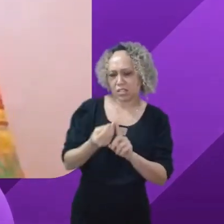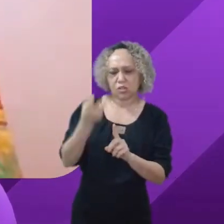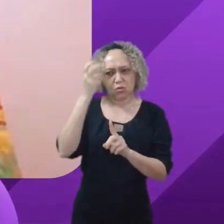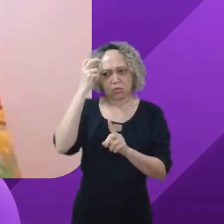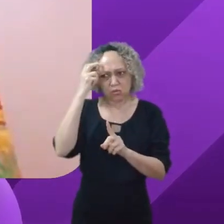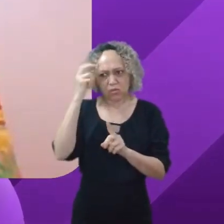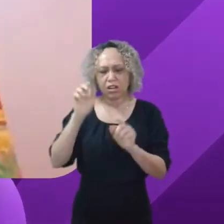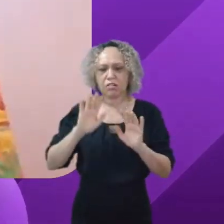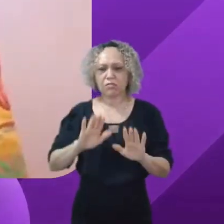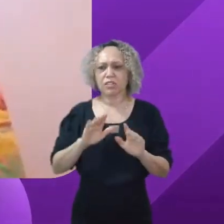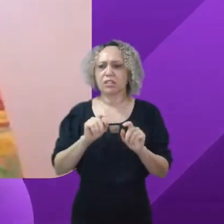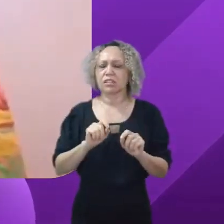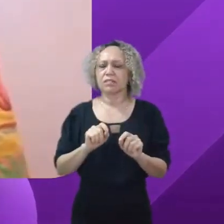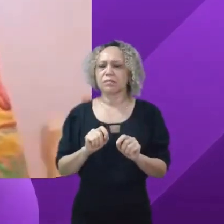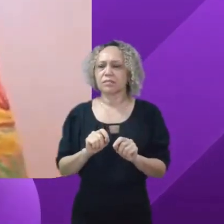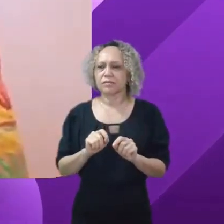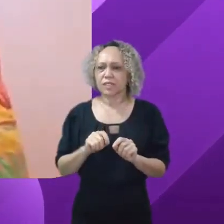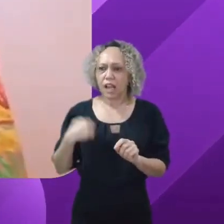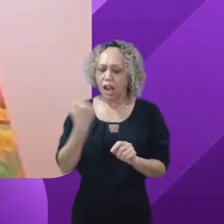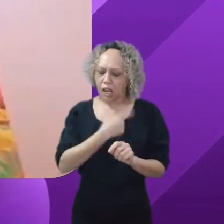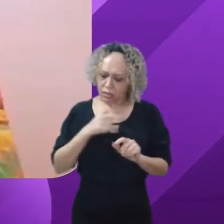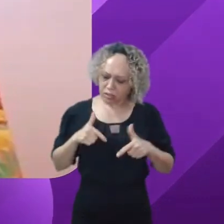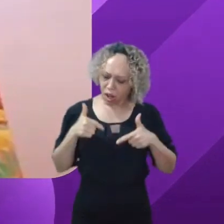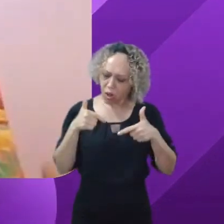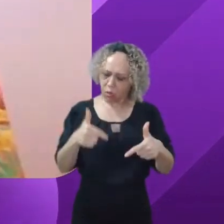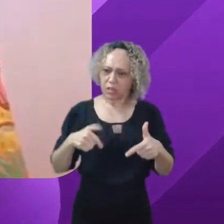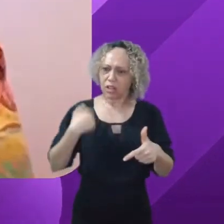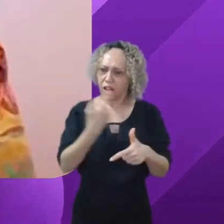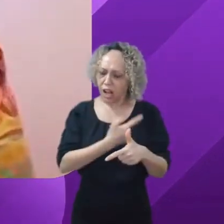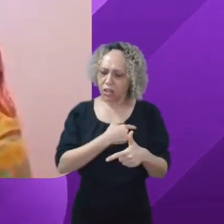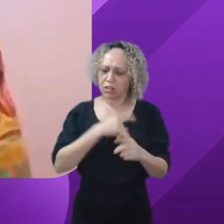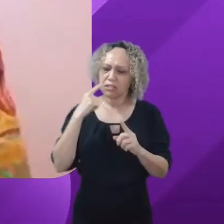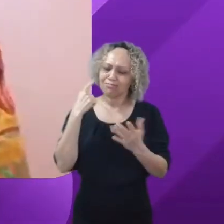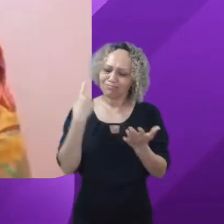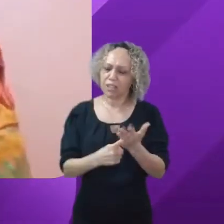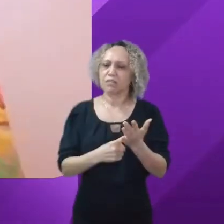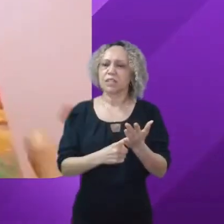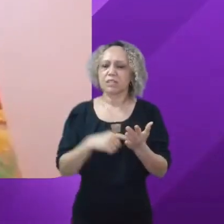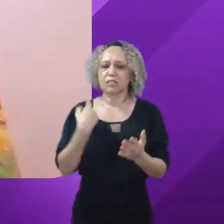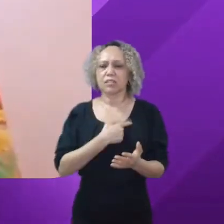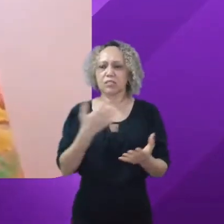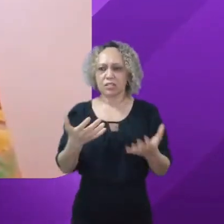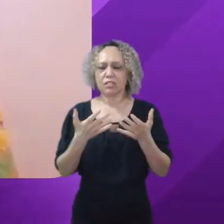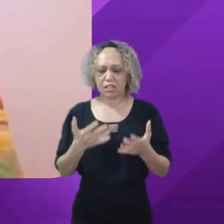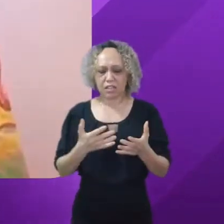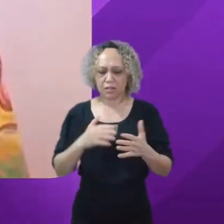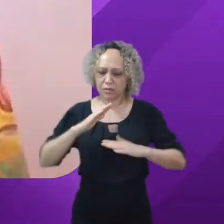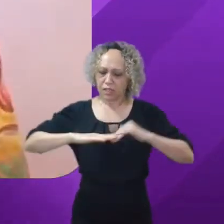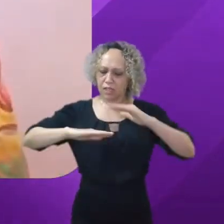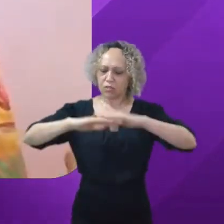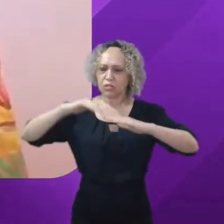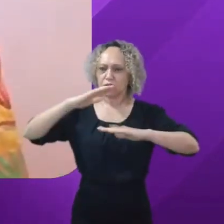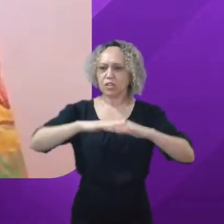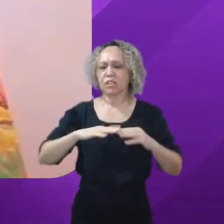Então, fica aqui a nossa luta e a nossa afirmação de que a gente quer está construindo a